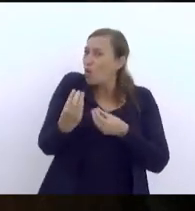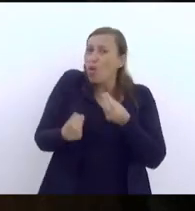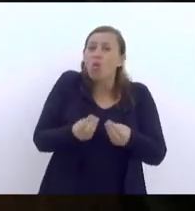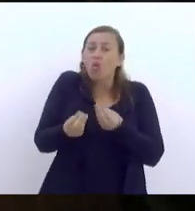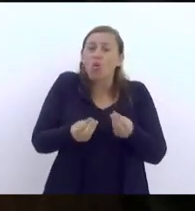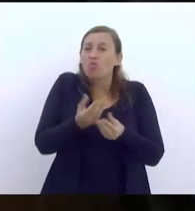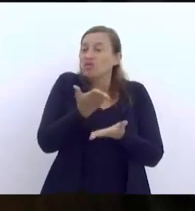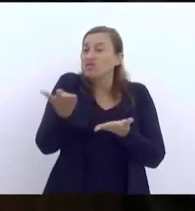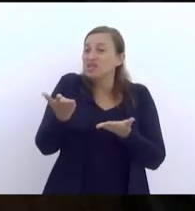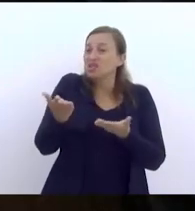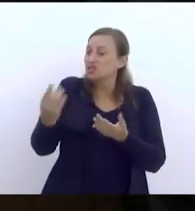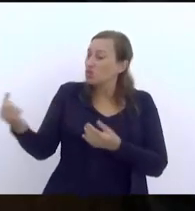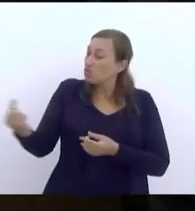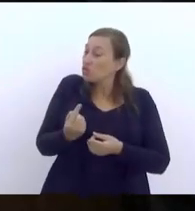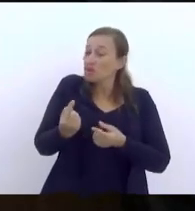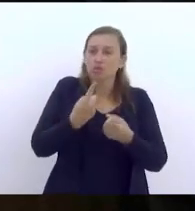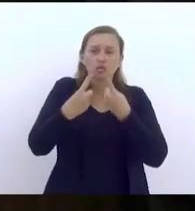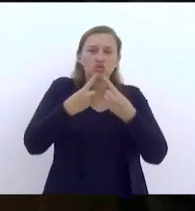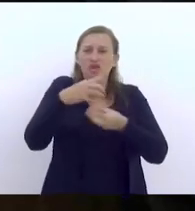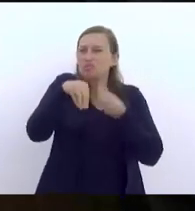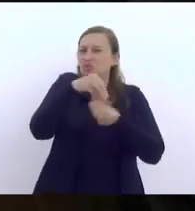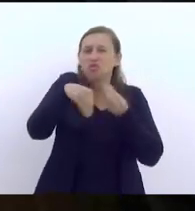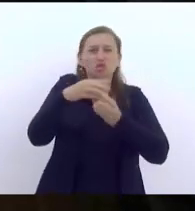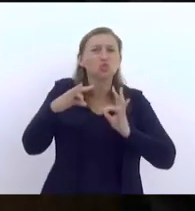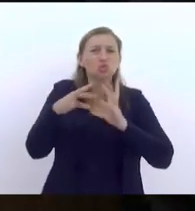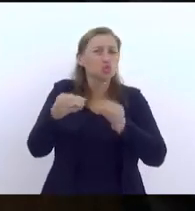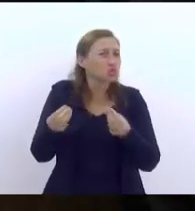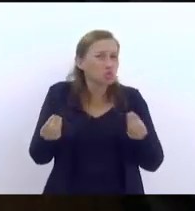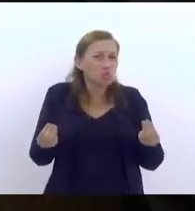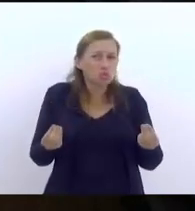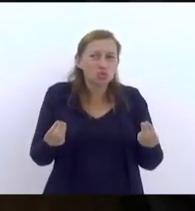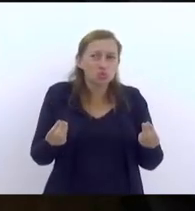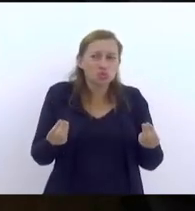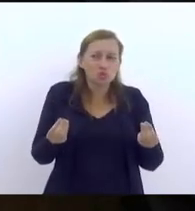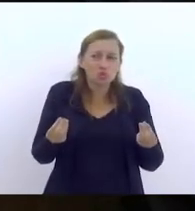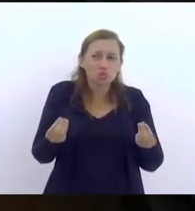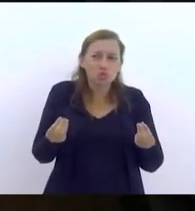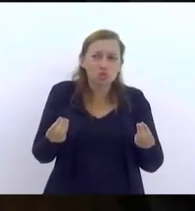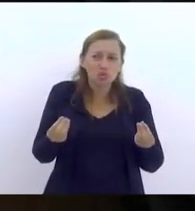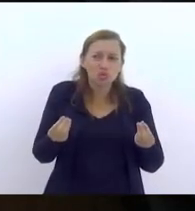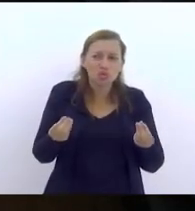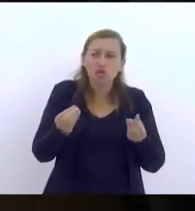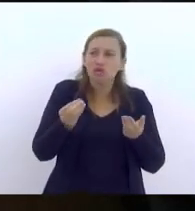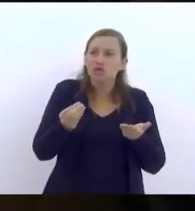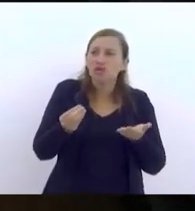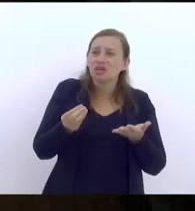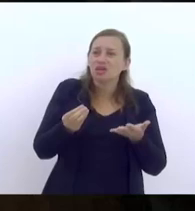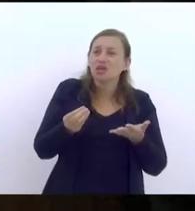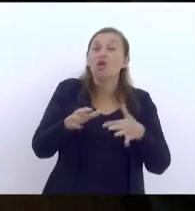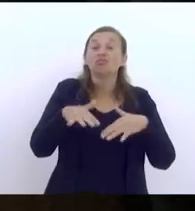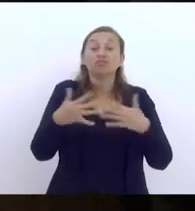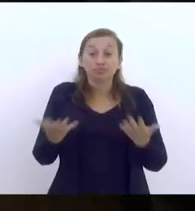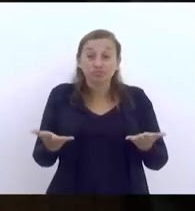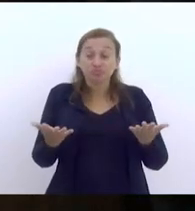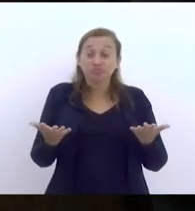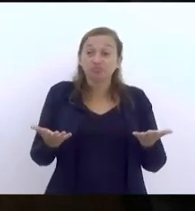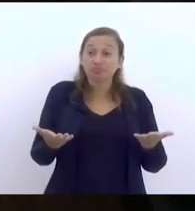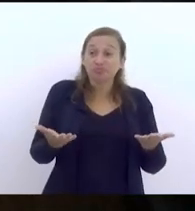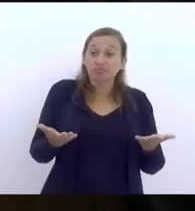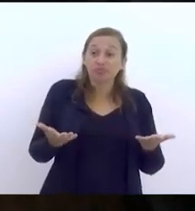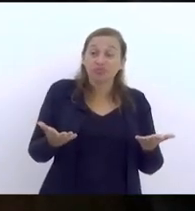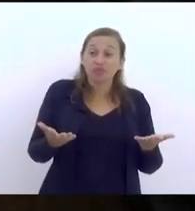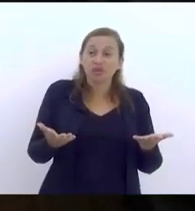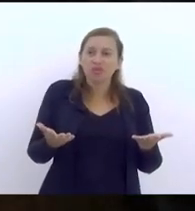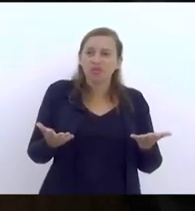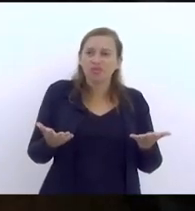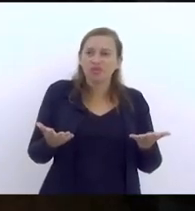vocês trazem a discussão é misturando gato com bugalho, é misturando ratos e gatos. Ou seja, é de uma